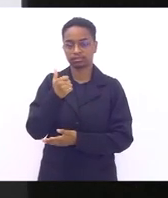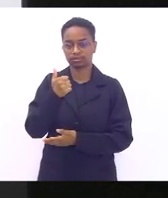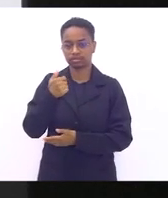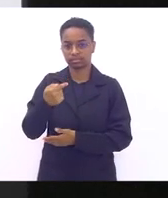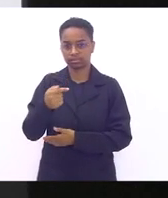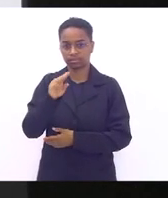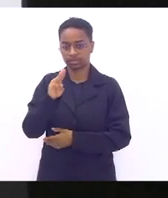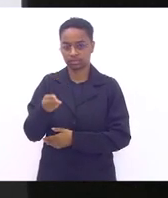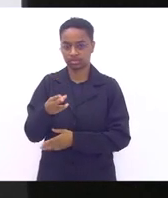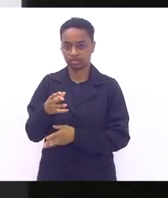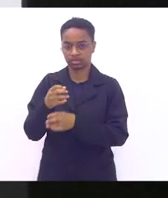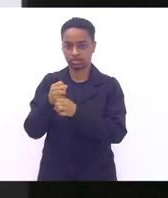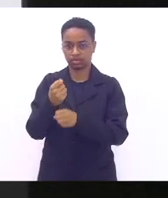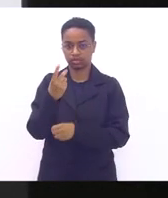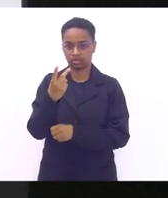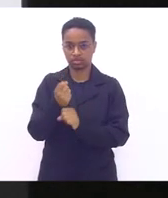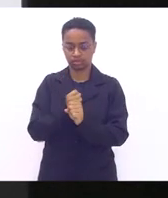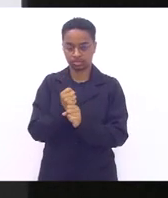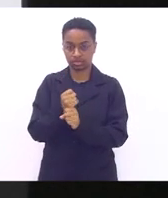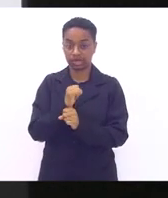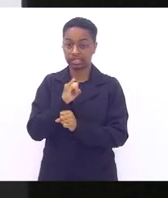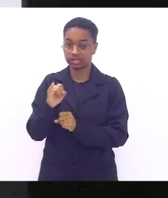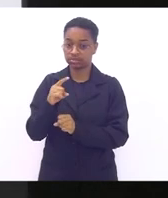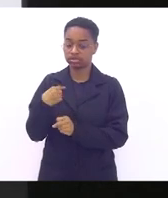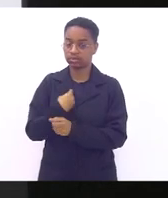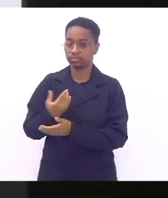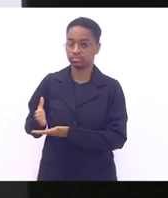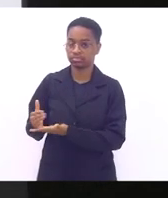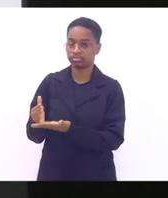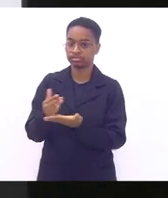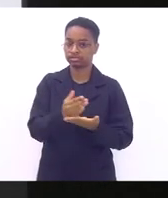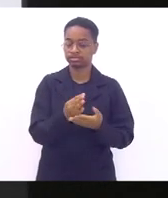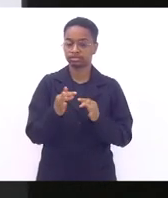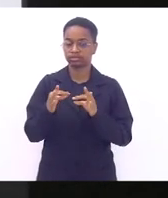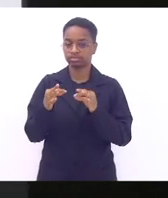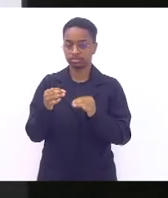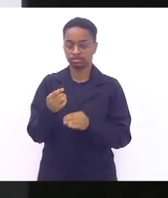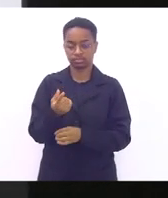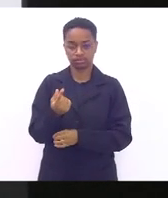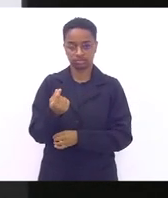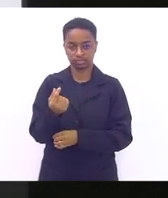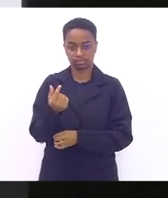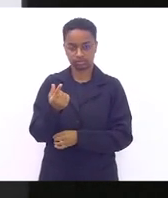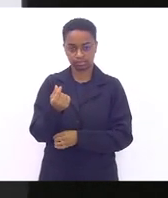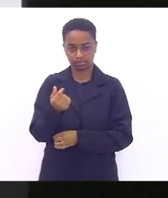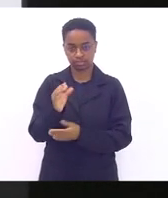os 2 anos. Se a gente somar esses recursos que foram utilizados, tanto na primeira, lá